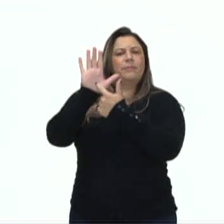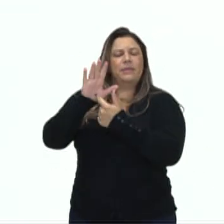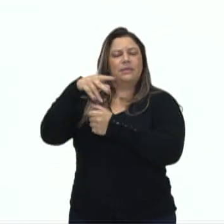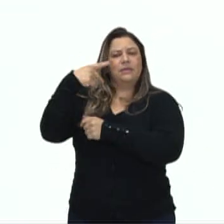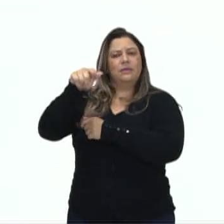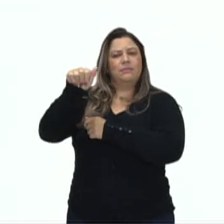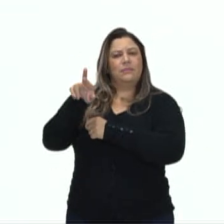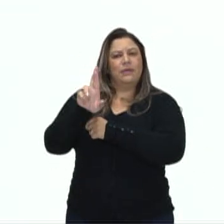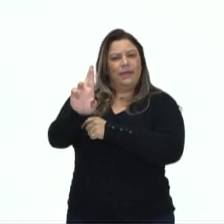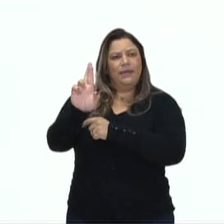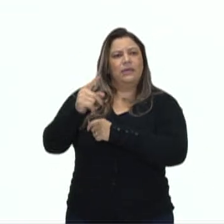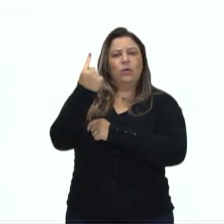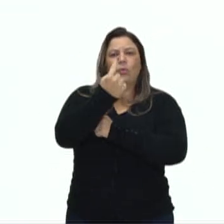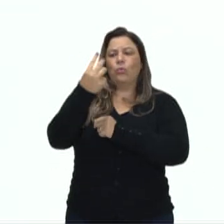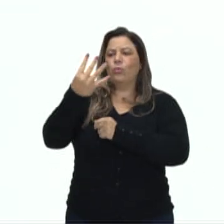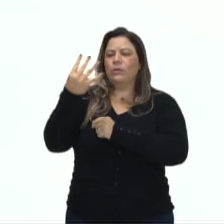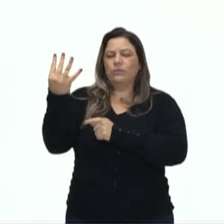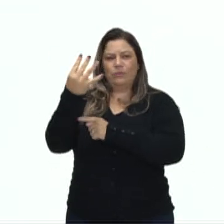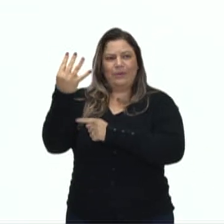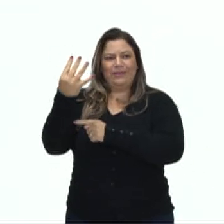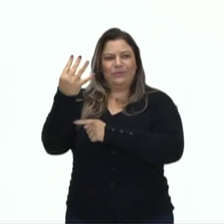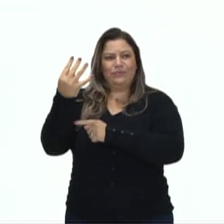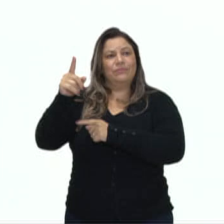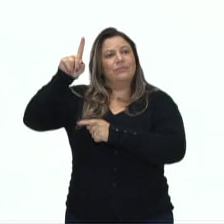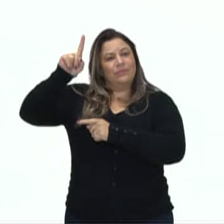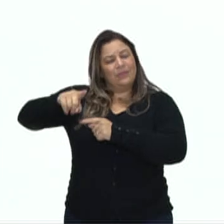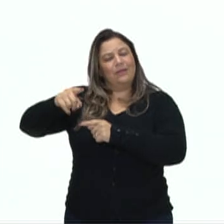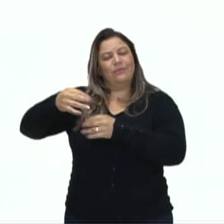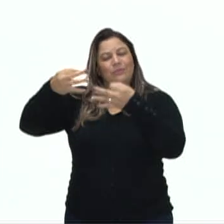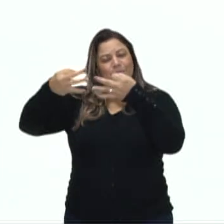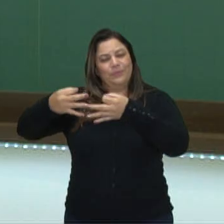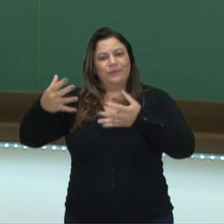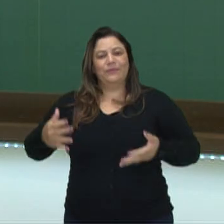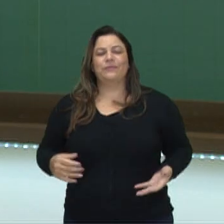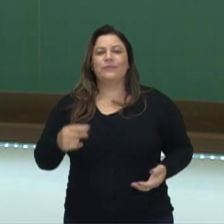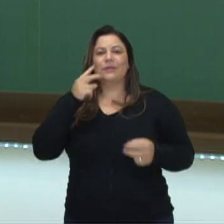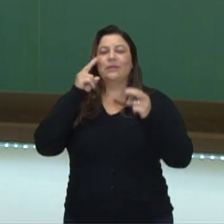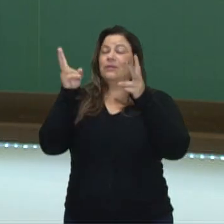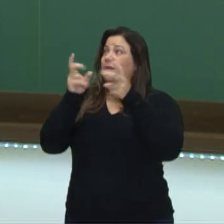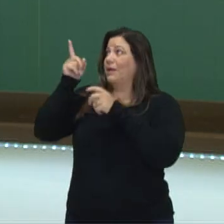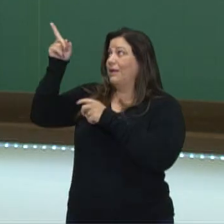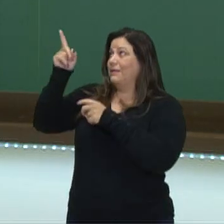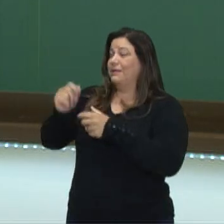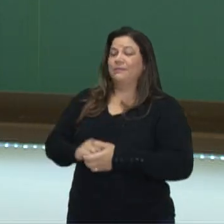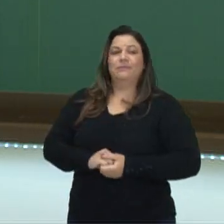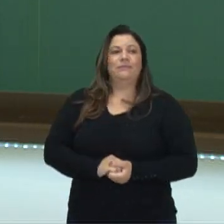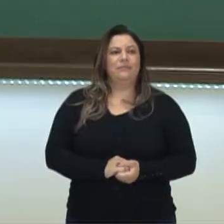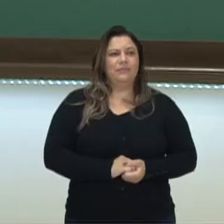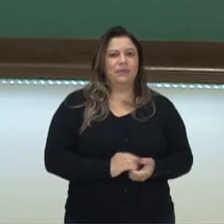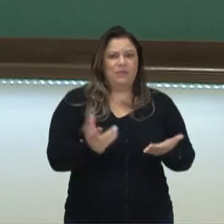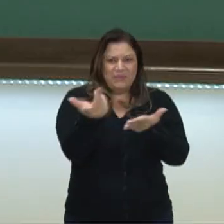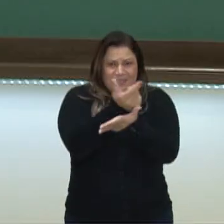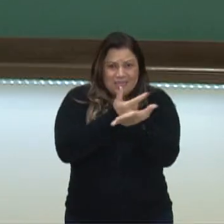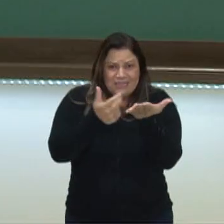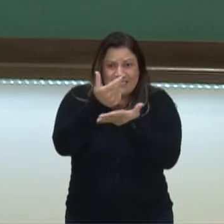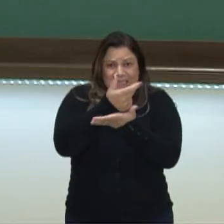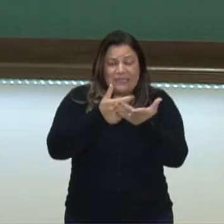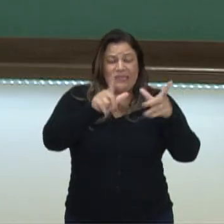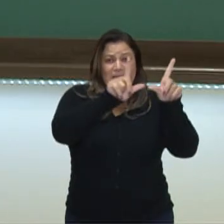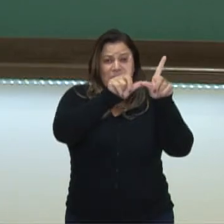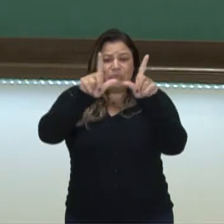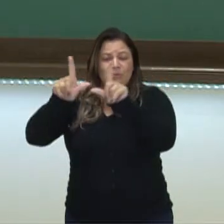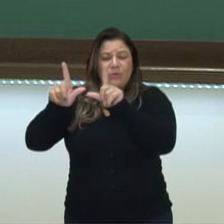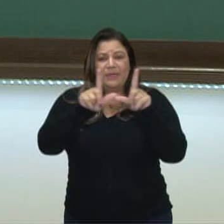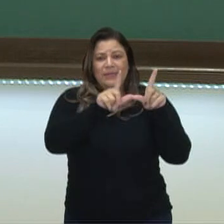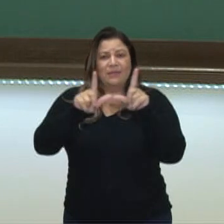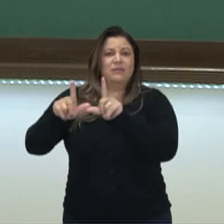par, 144 é um número quadrado perfeito. Bem fácil, né? Precisa desenhar 144 quadradinhos? Não.